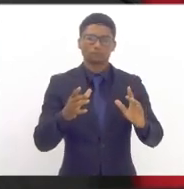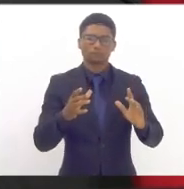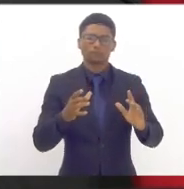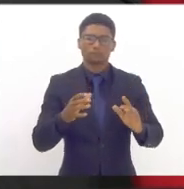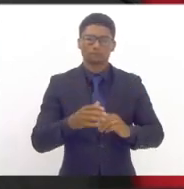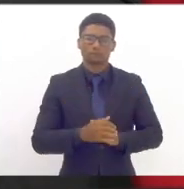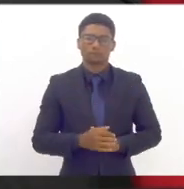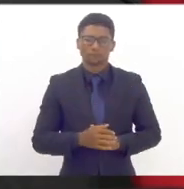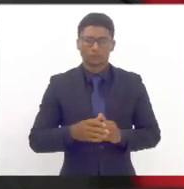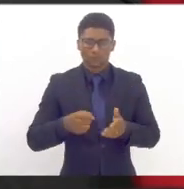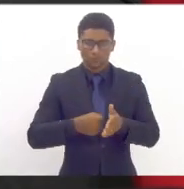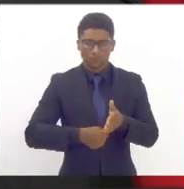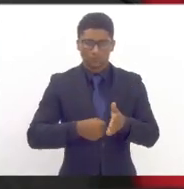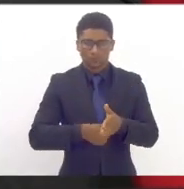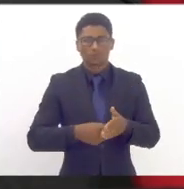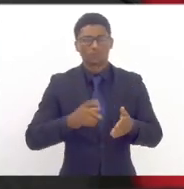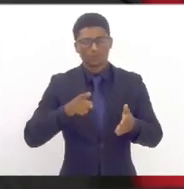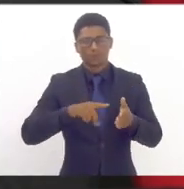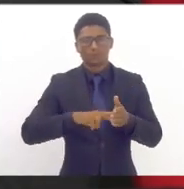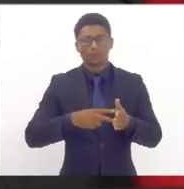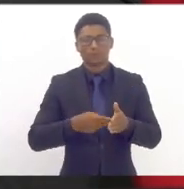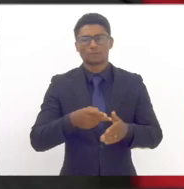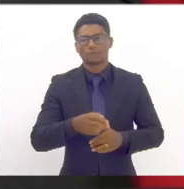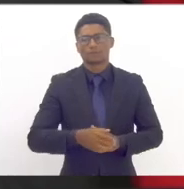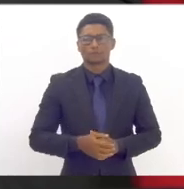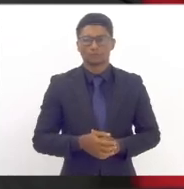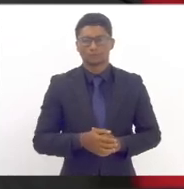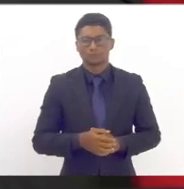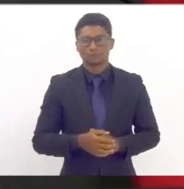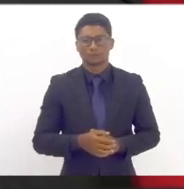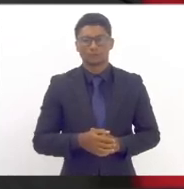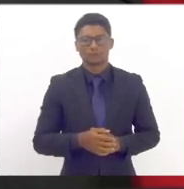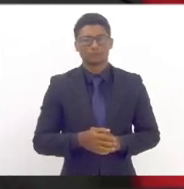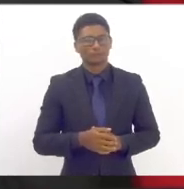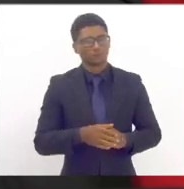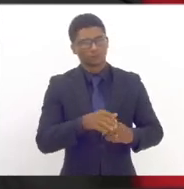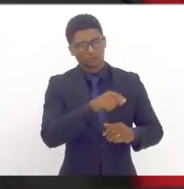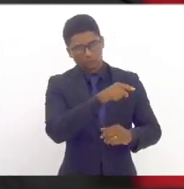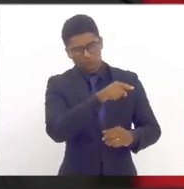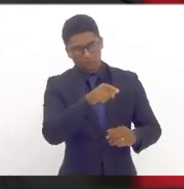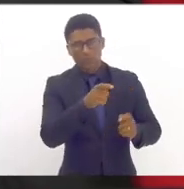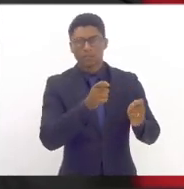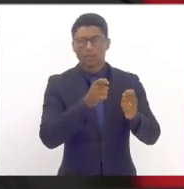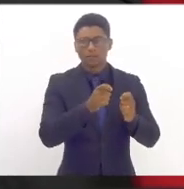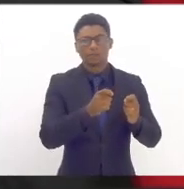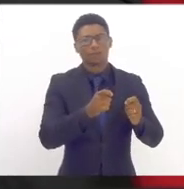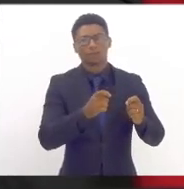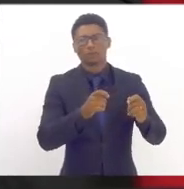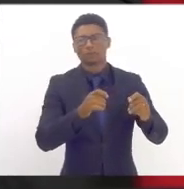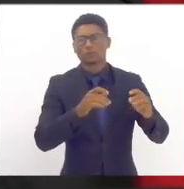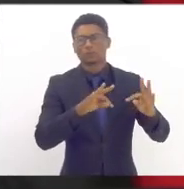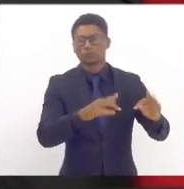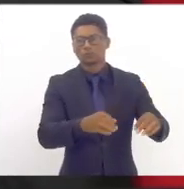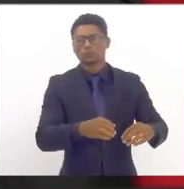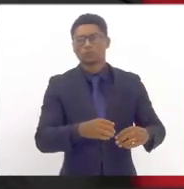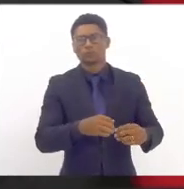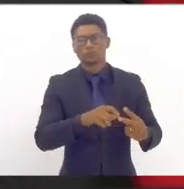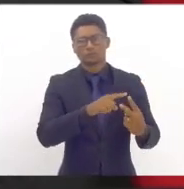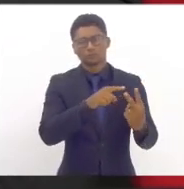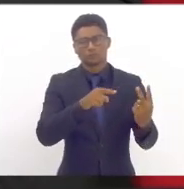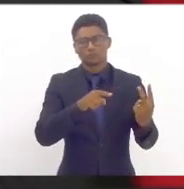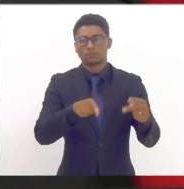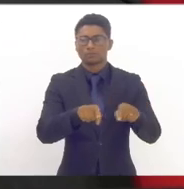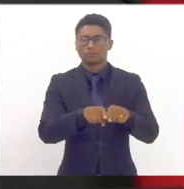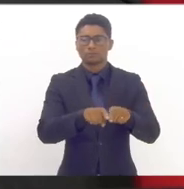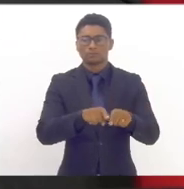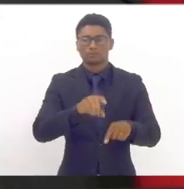Direito. É isso que significa a cada matéria que vocês... E aí eu estou falando vocês porque Eric faz